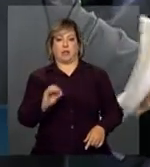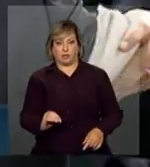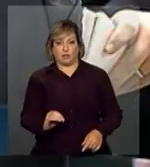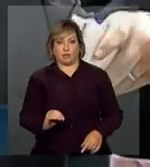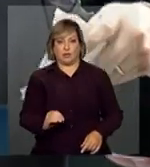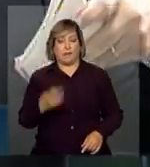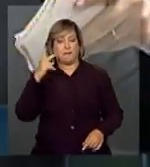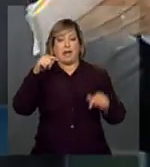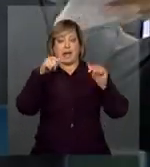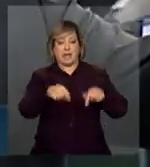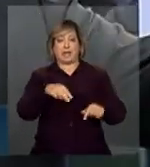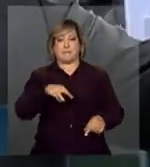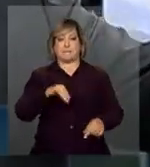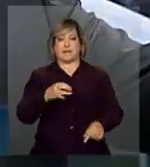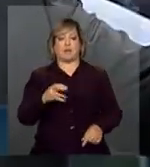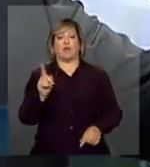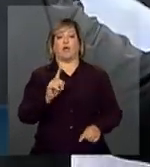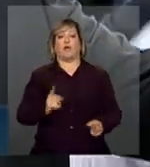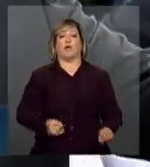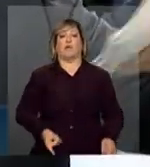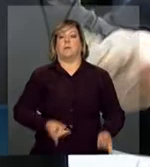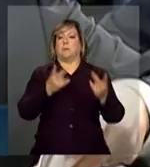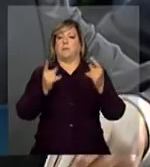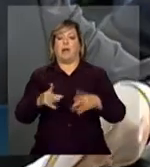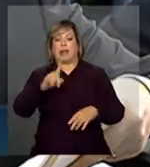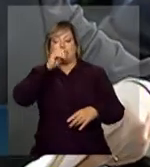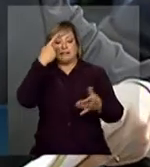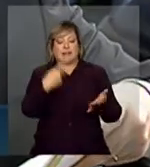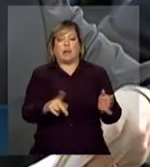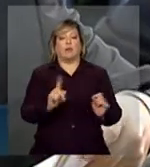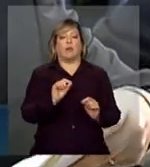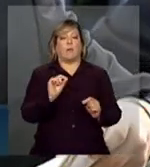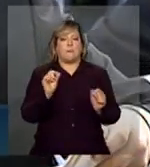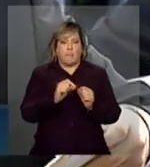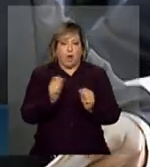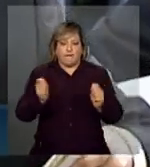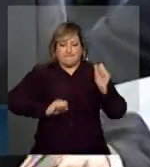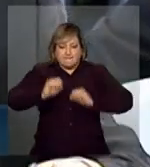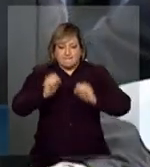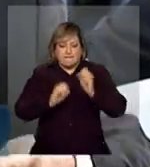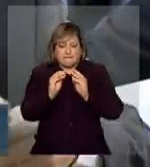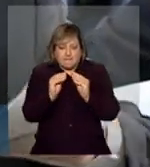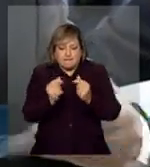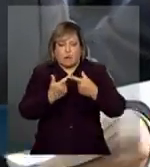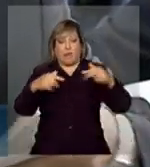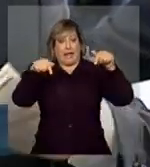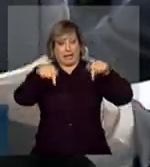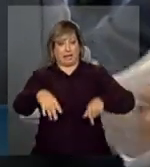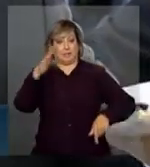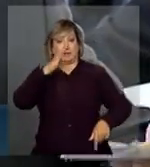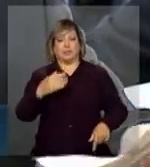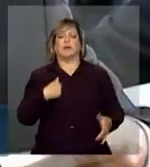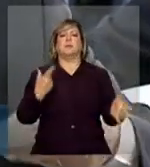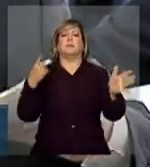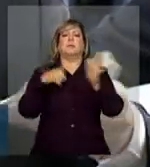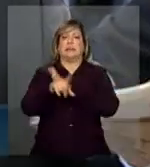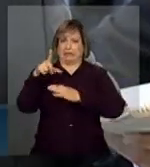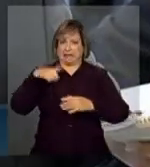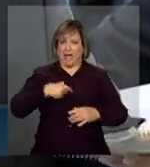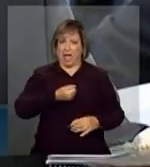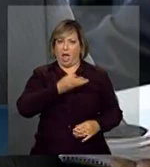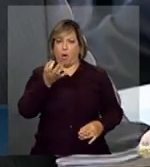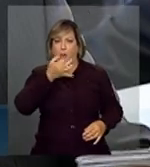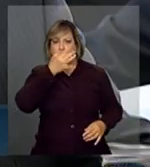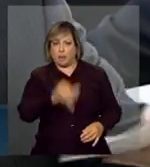para que o minério não fosse exportado in natura e que fosse mais processado aqui. A minha pergunta é se existe alguma proposta